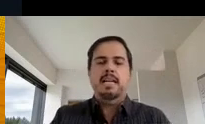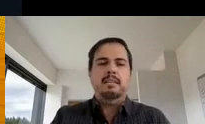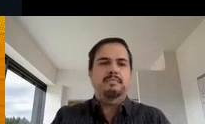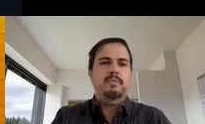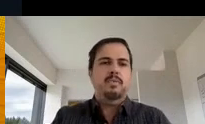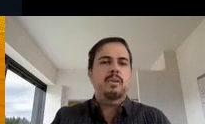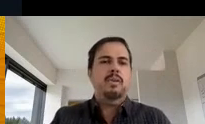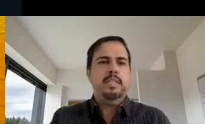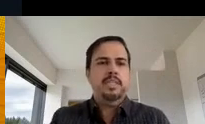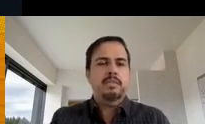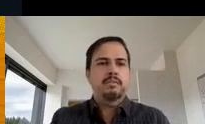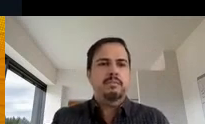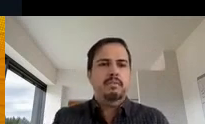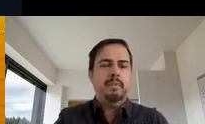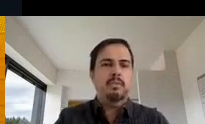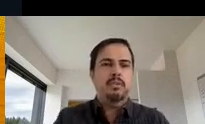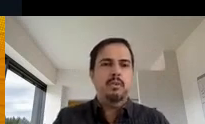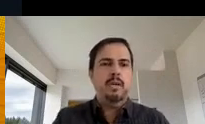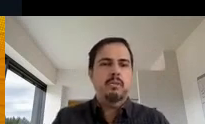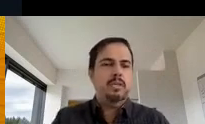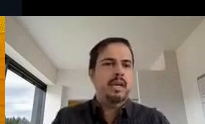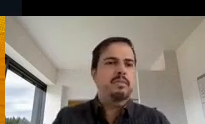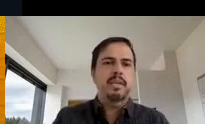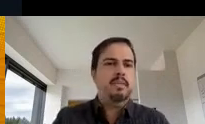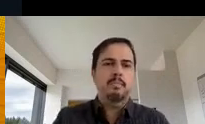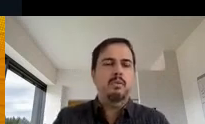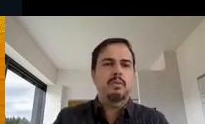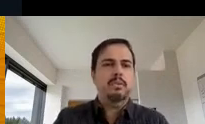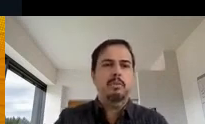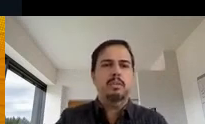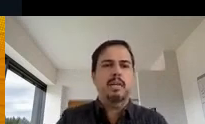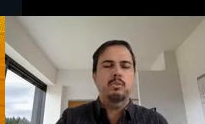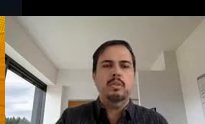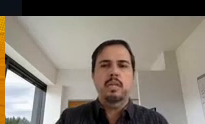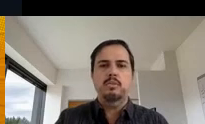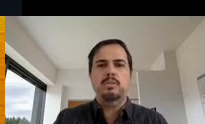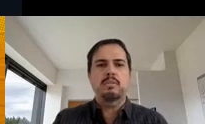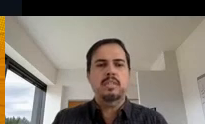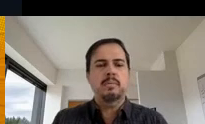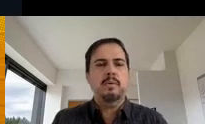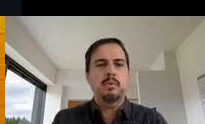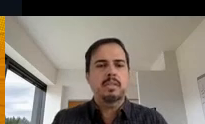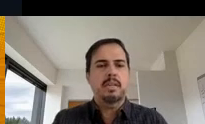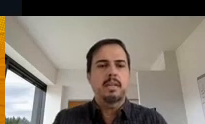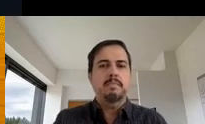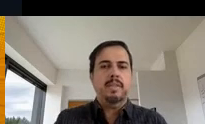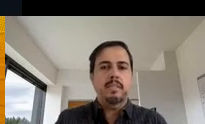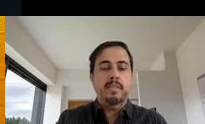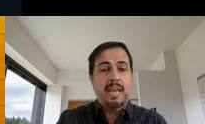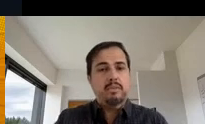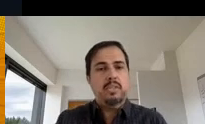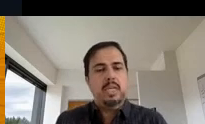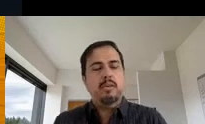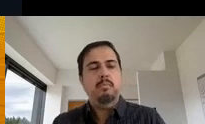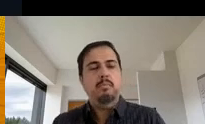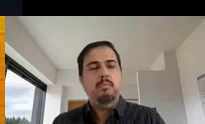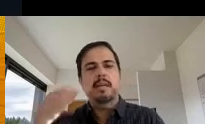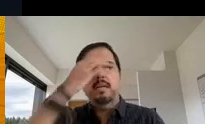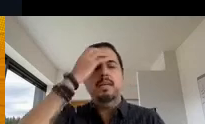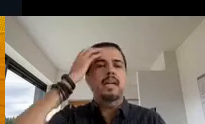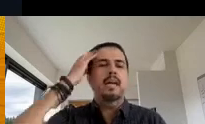seja. Cara, trabalho repetitivo. Dependendo do seu erro, você erra uma vez, acabou. Você não pode errar duas, três, quatro, cinco vezes a mesma coisa.